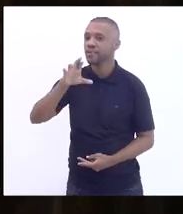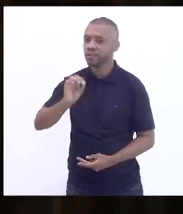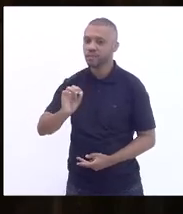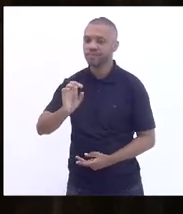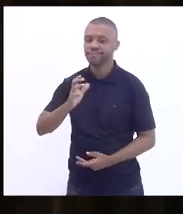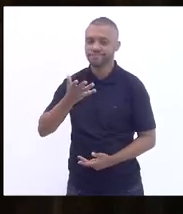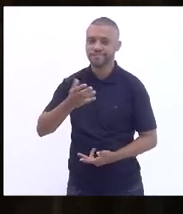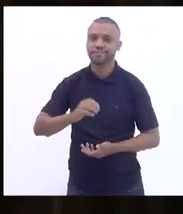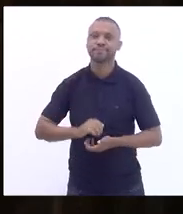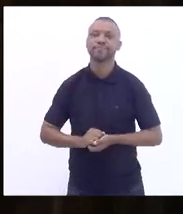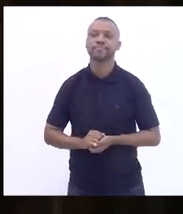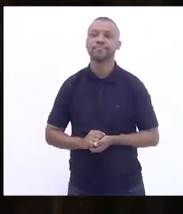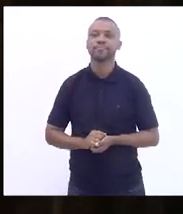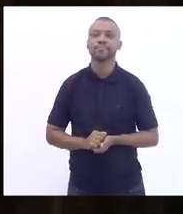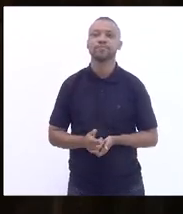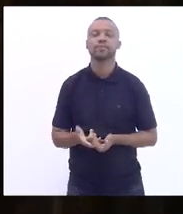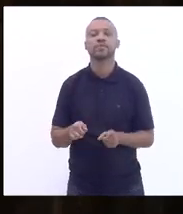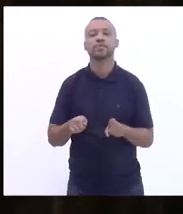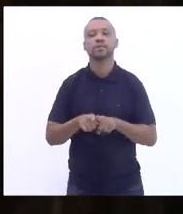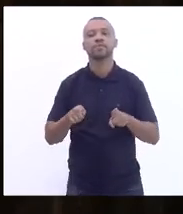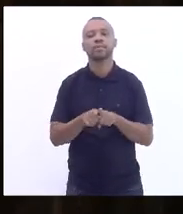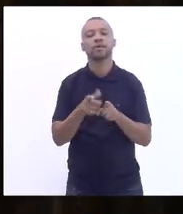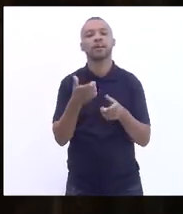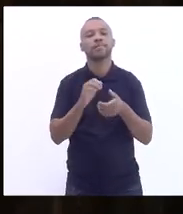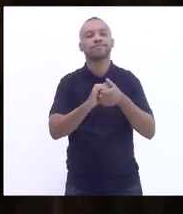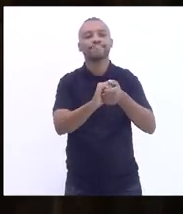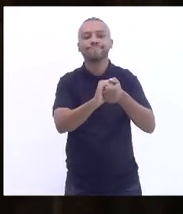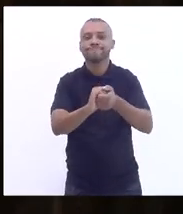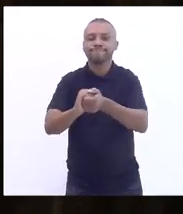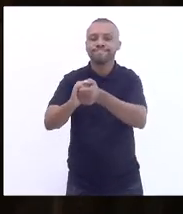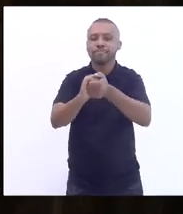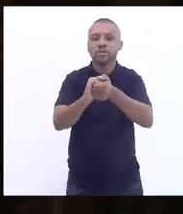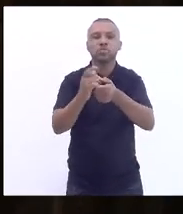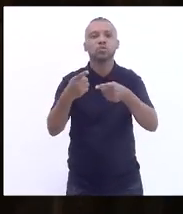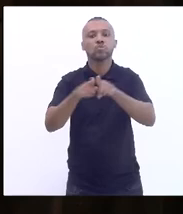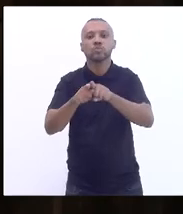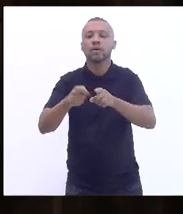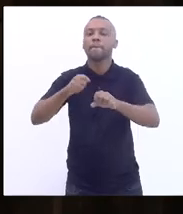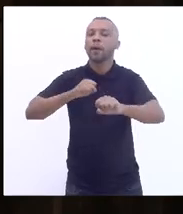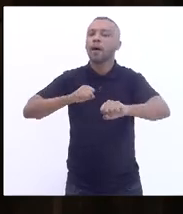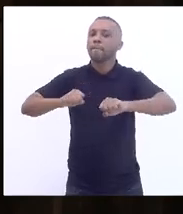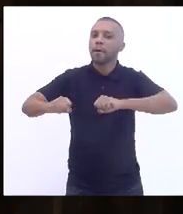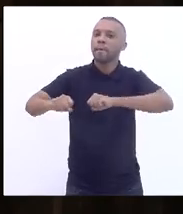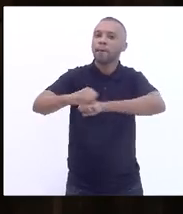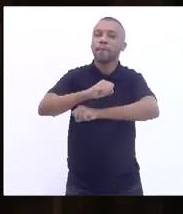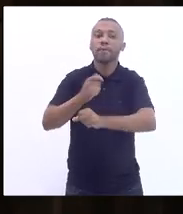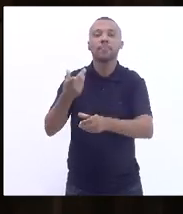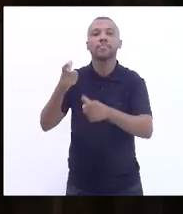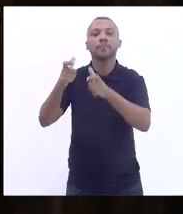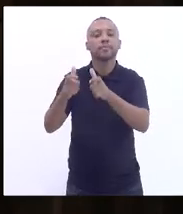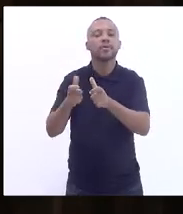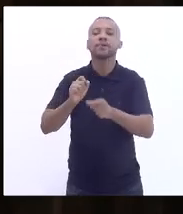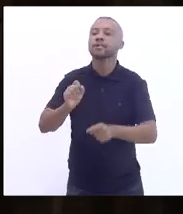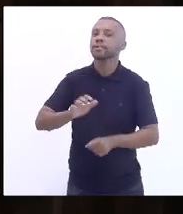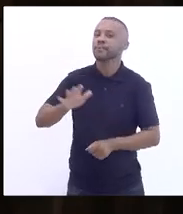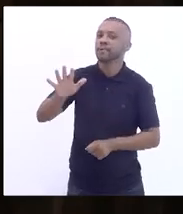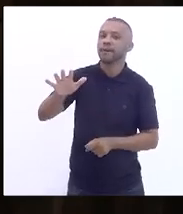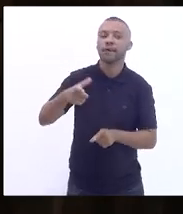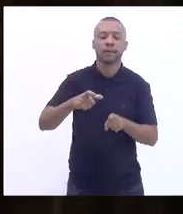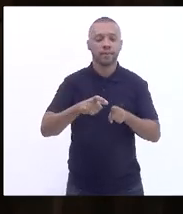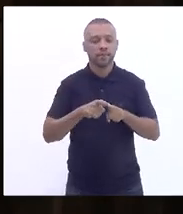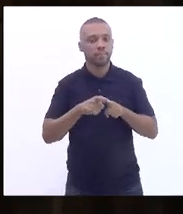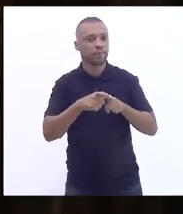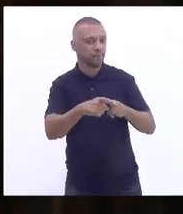queria também saudar e todos os companheiros que militam comigo na base aí das favelas da Periferia também